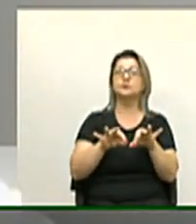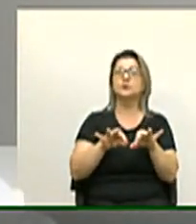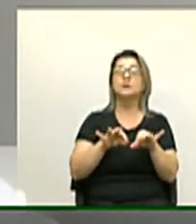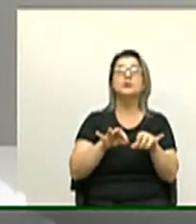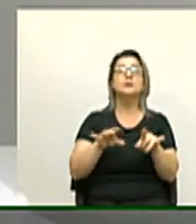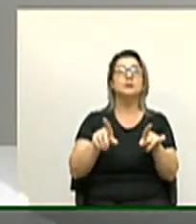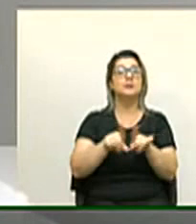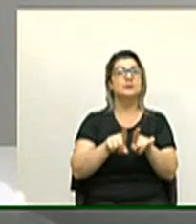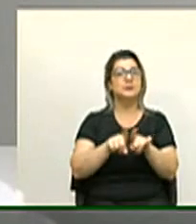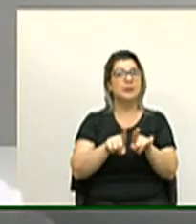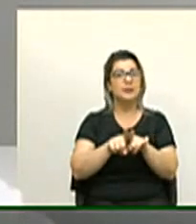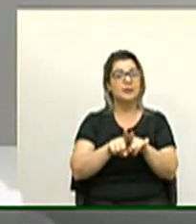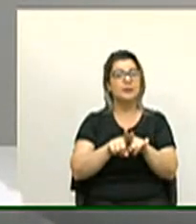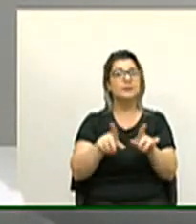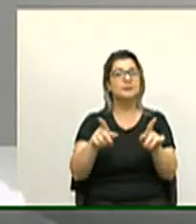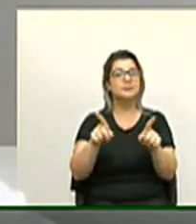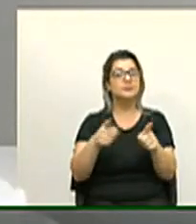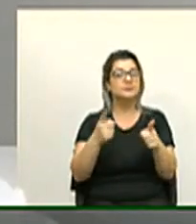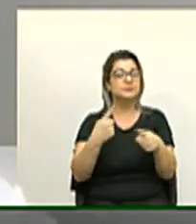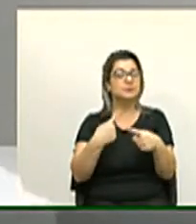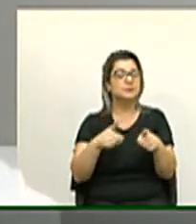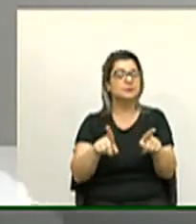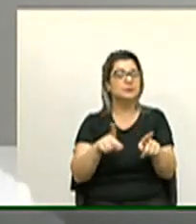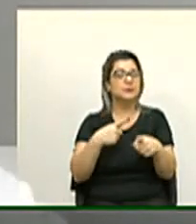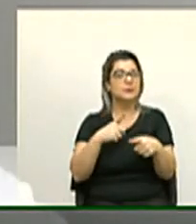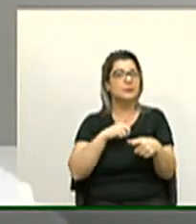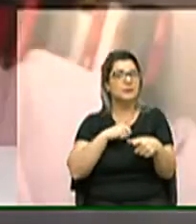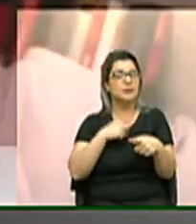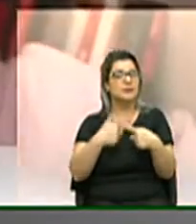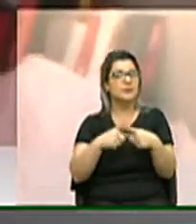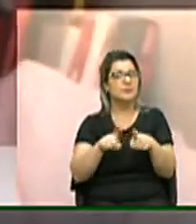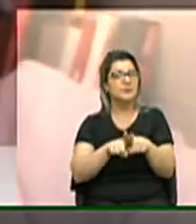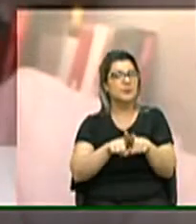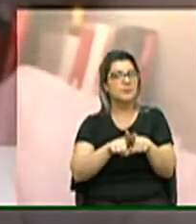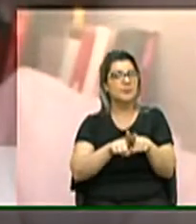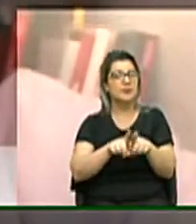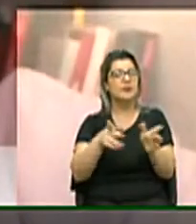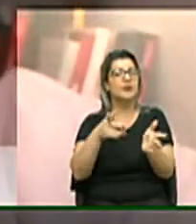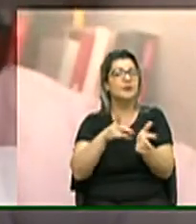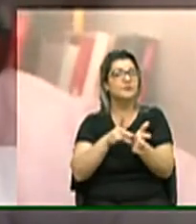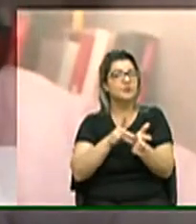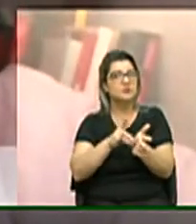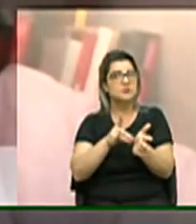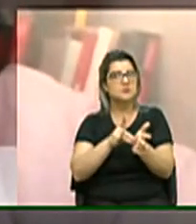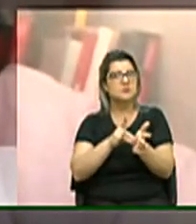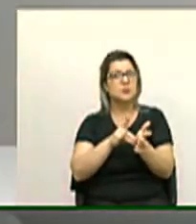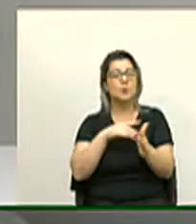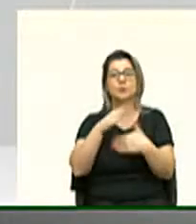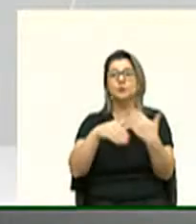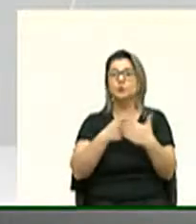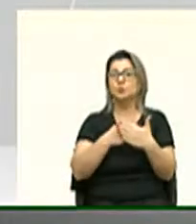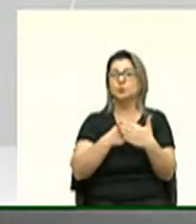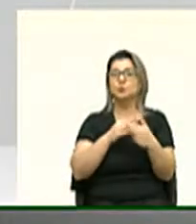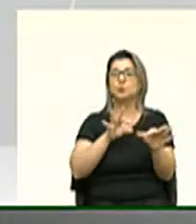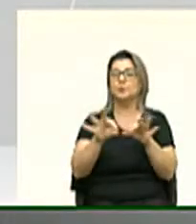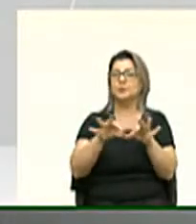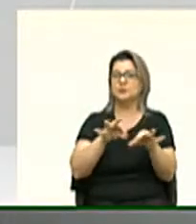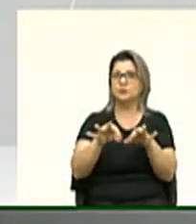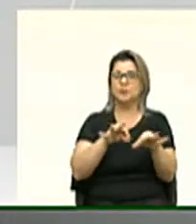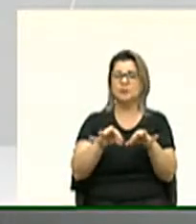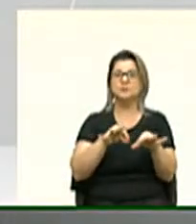tem planejado com relação ao combate, por isso tem sido referência no Brasil. Da